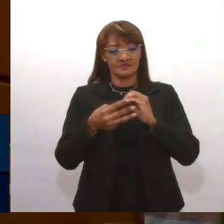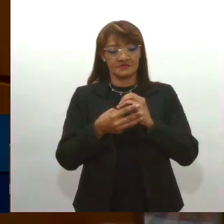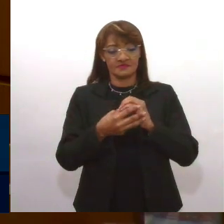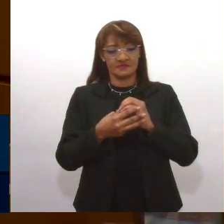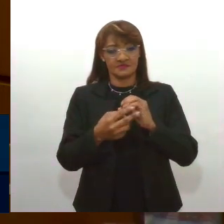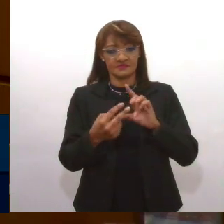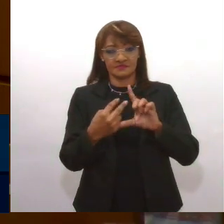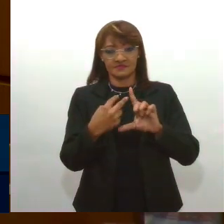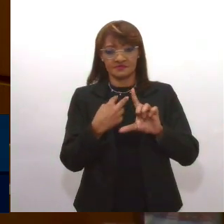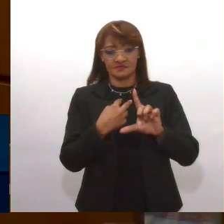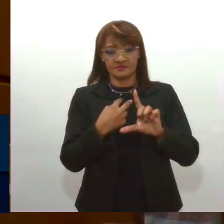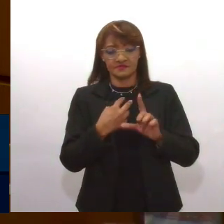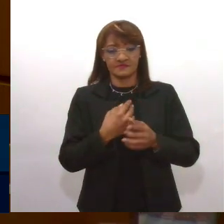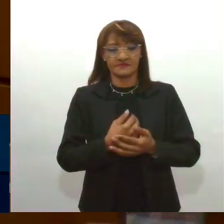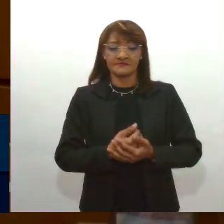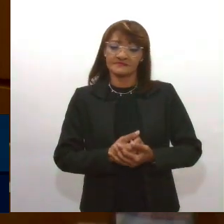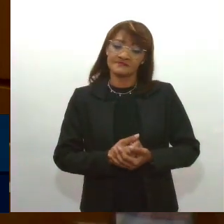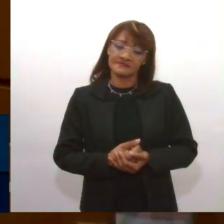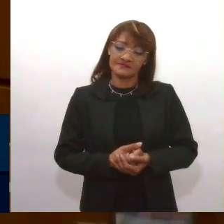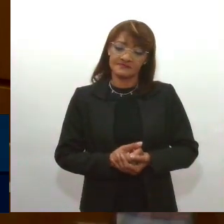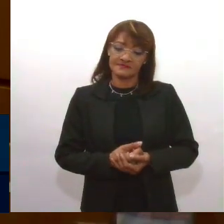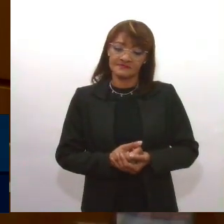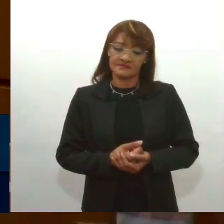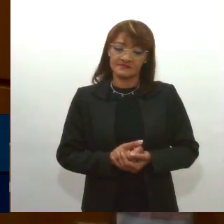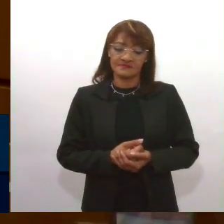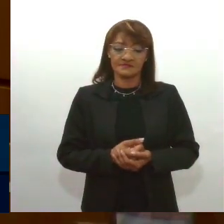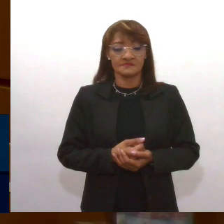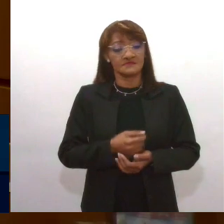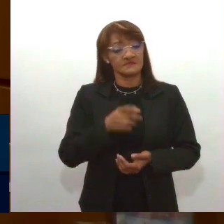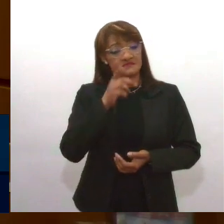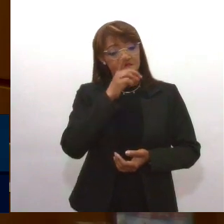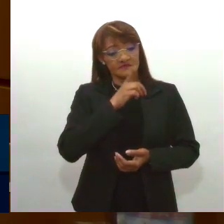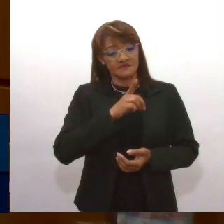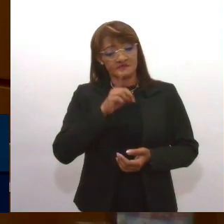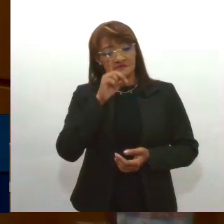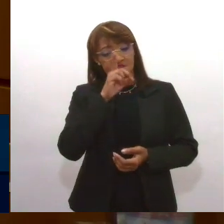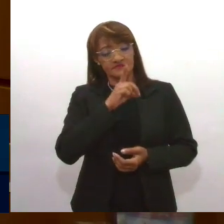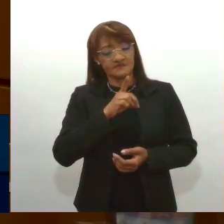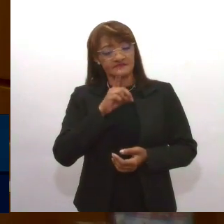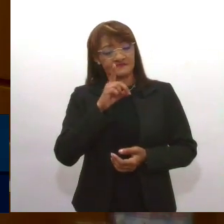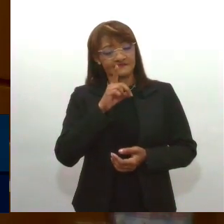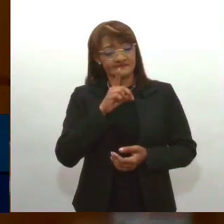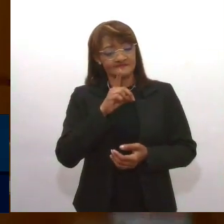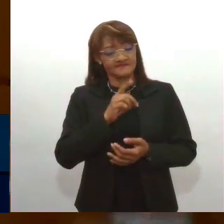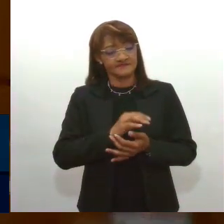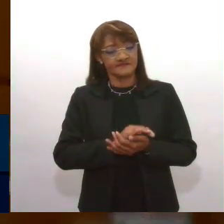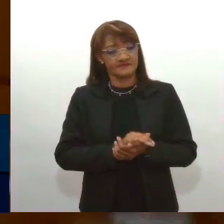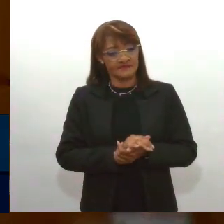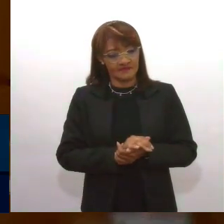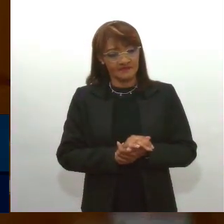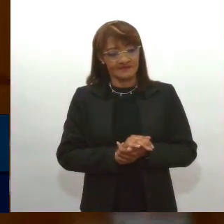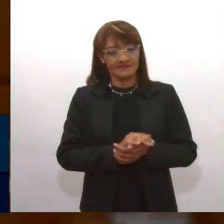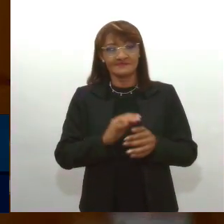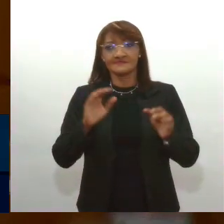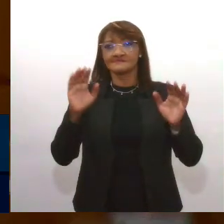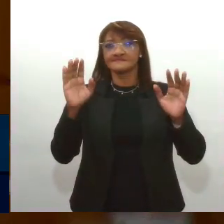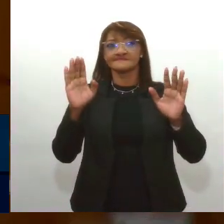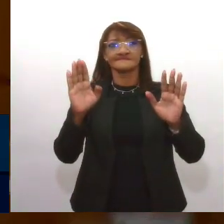vivemos no último domingo uma festa da